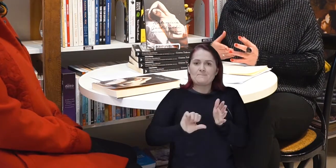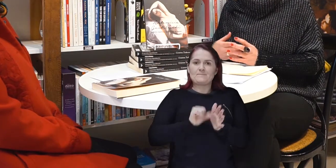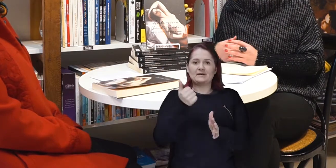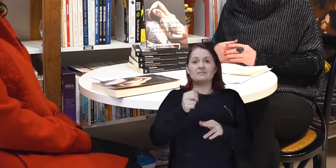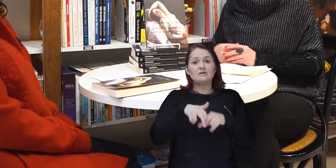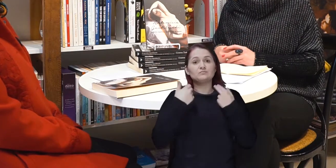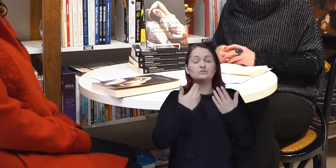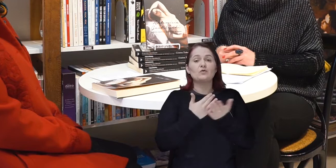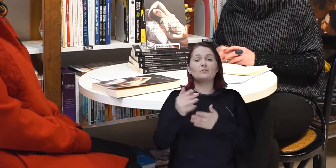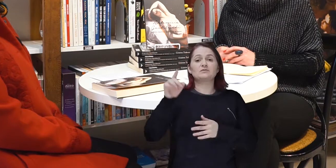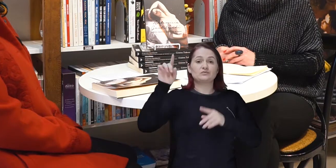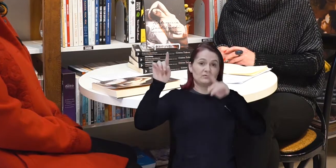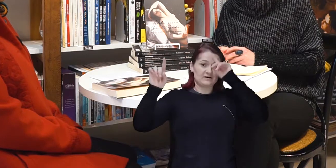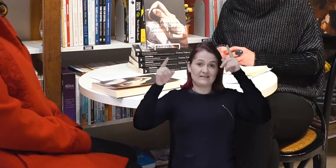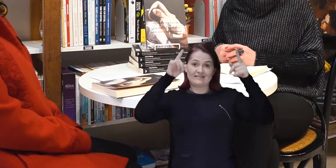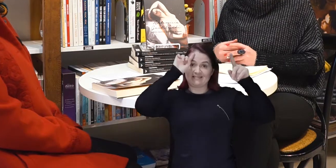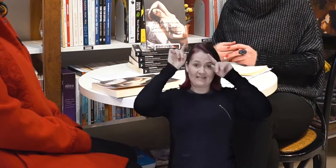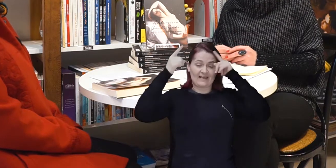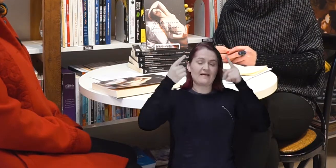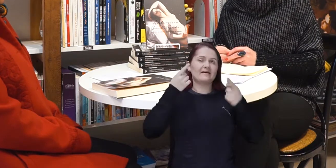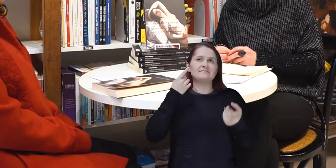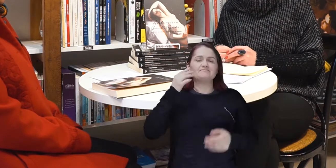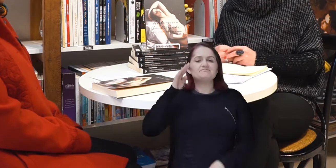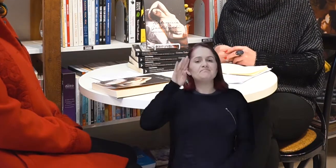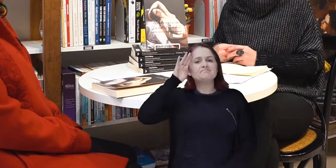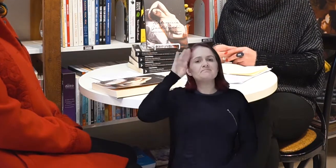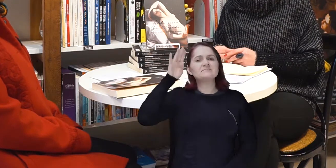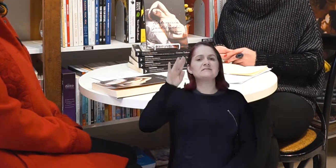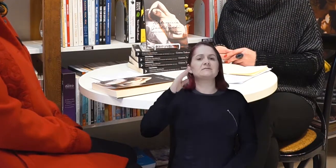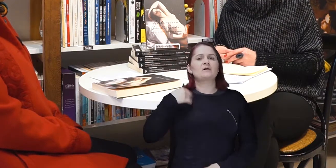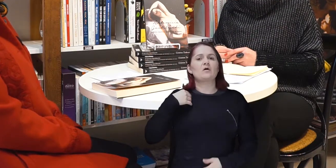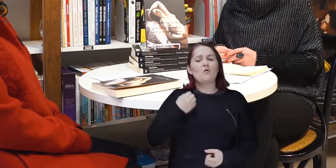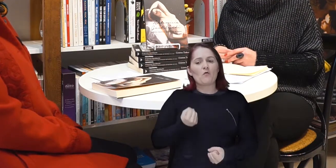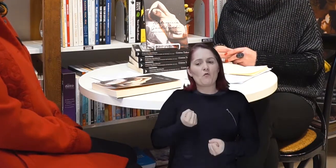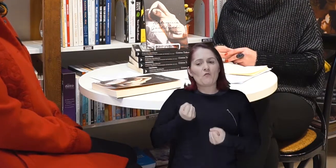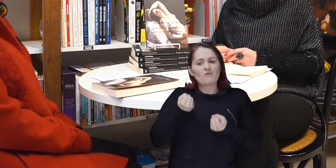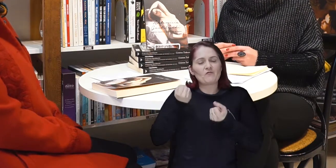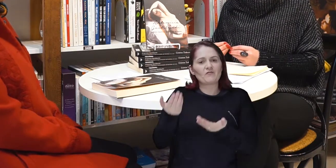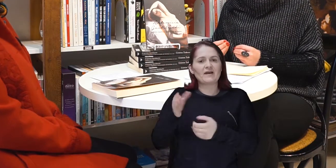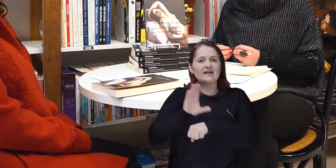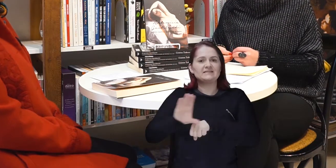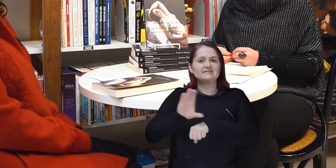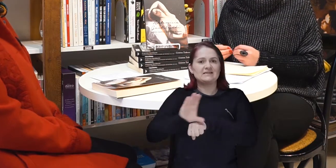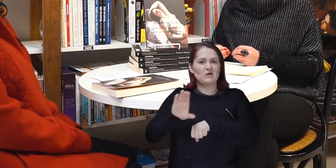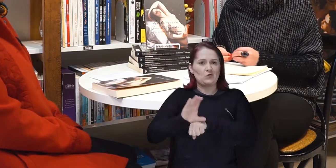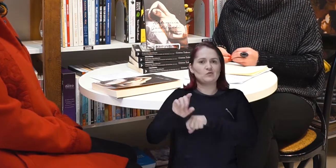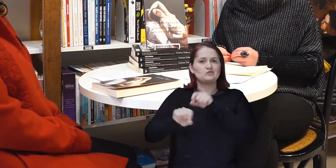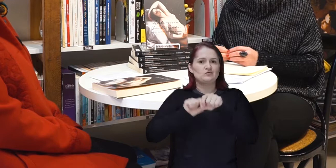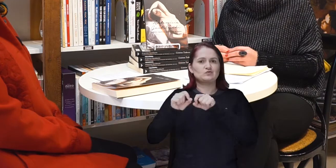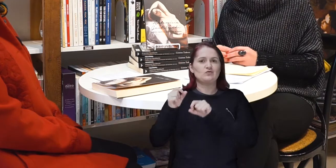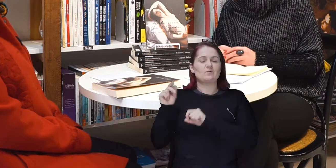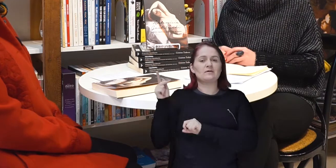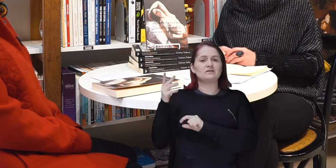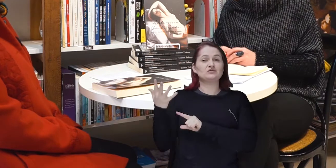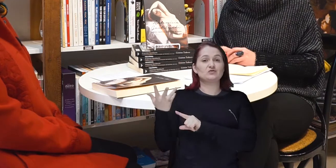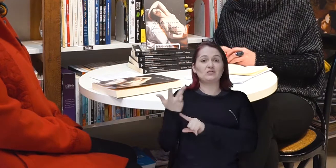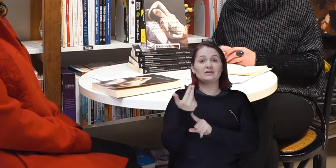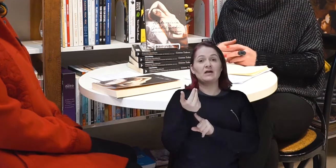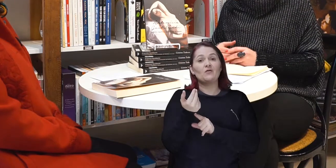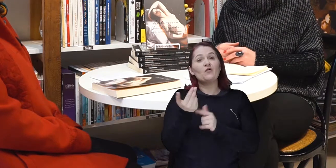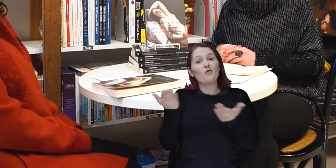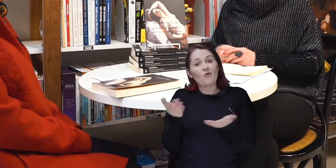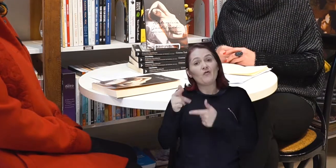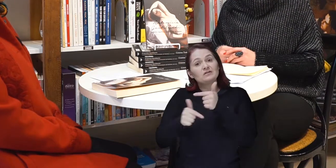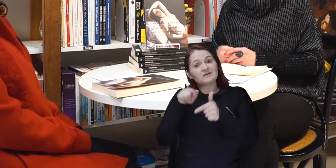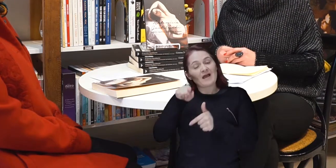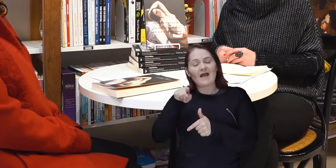foi a primeira oportunidade que eu tive, e em razão disso surgiram boas ideias, inclusive de oferecer cursos independentes de História da Arte,